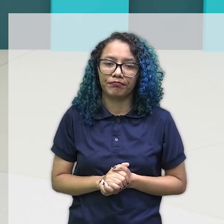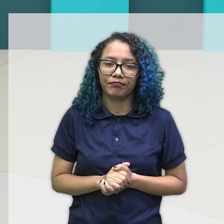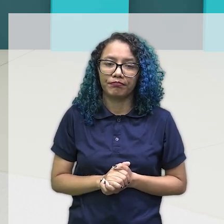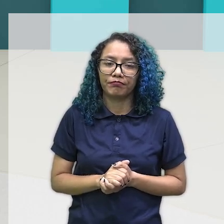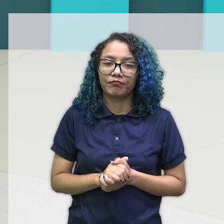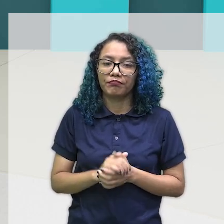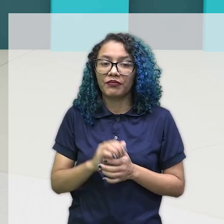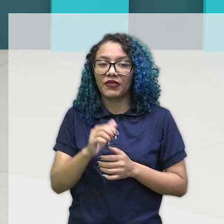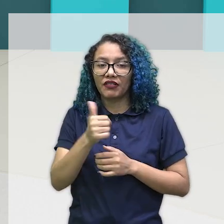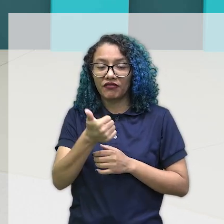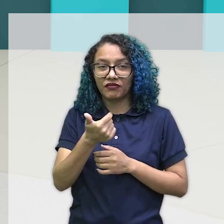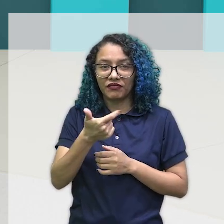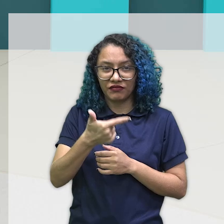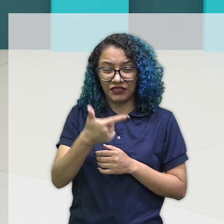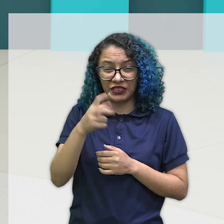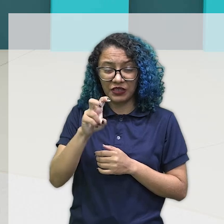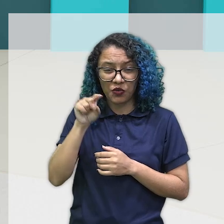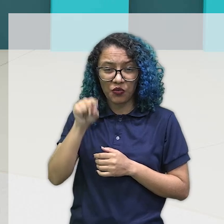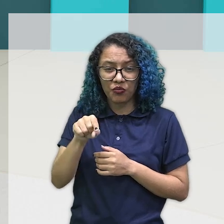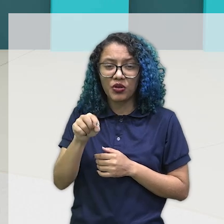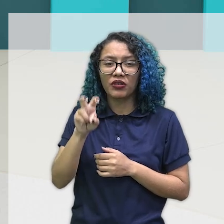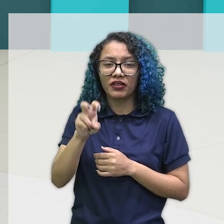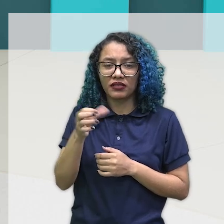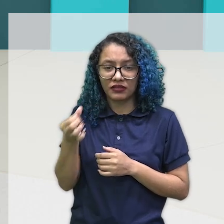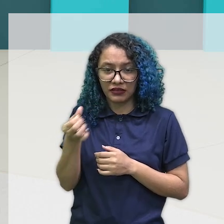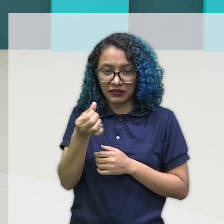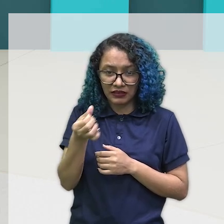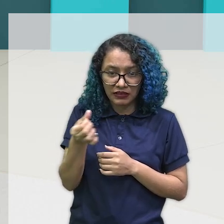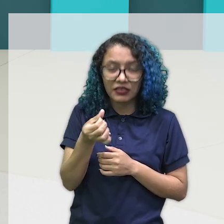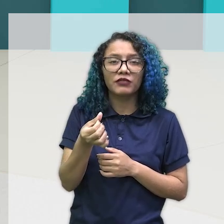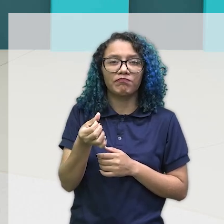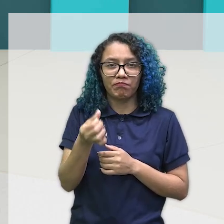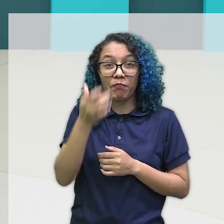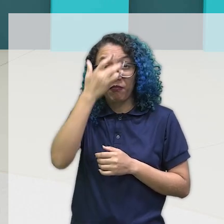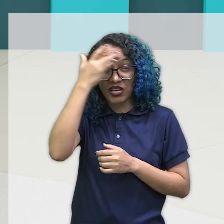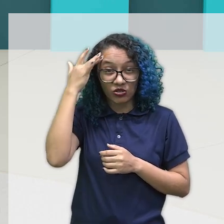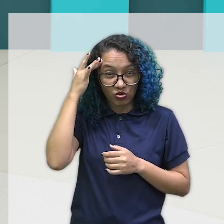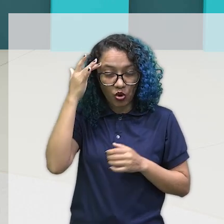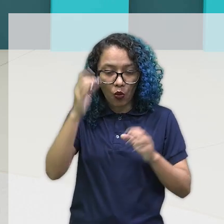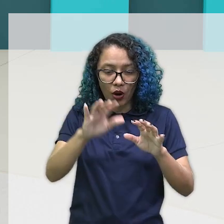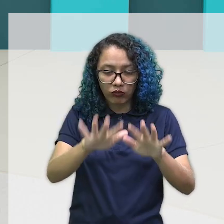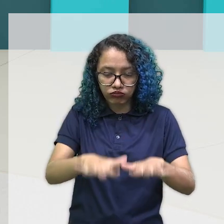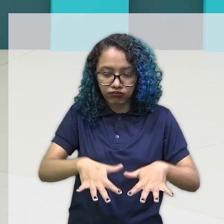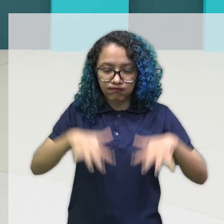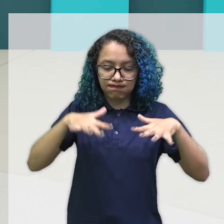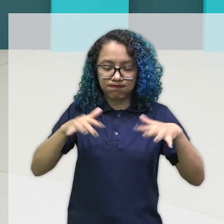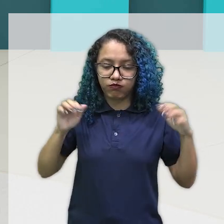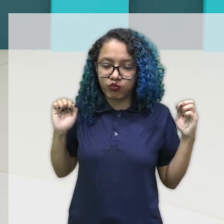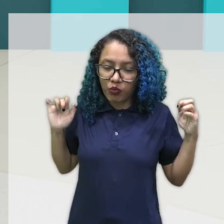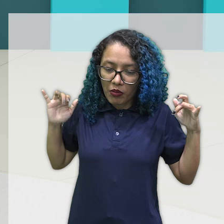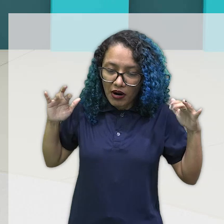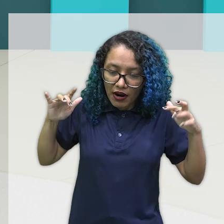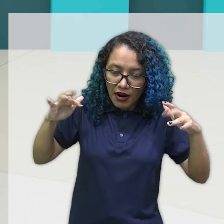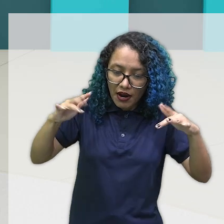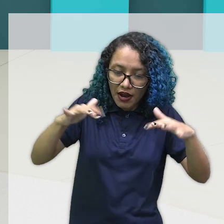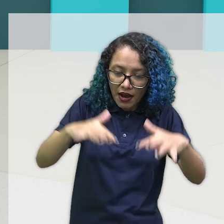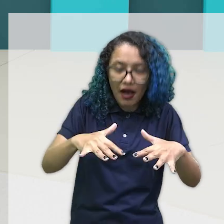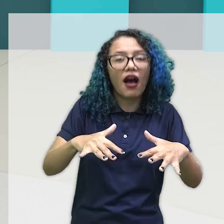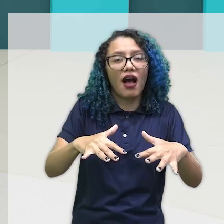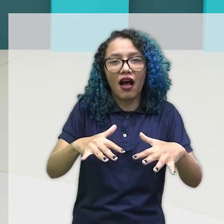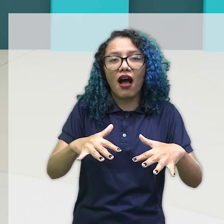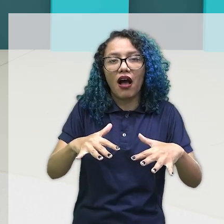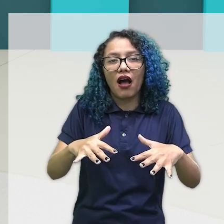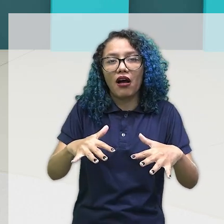25.566 pessoas, né, no Bombódromo, ele suporta, ele comporta lá nos dias de festa, né, de